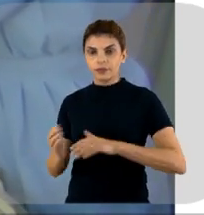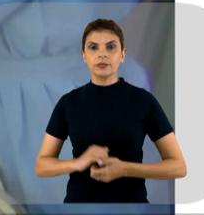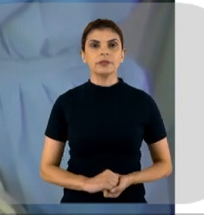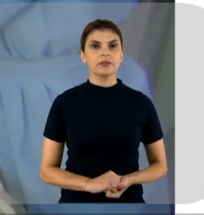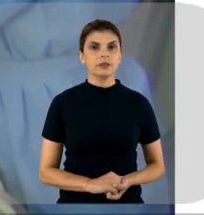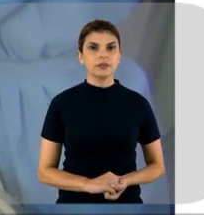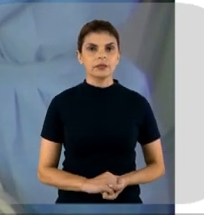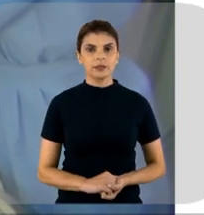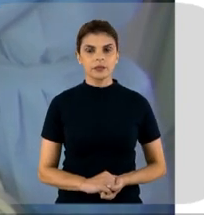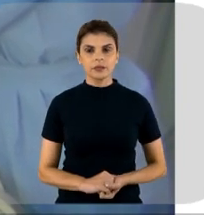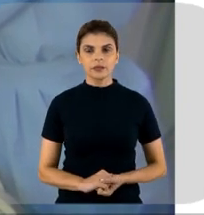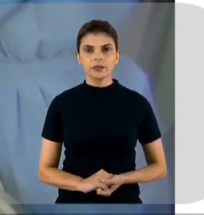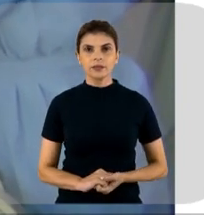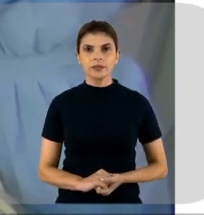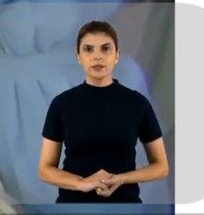região dorsal.